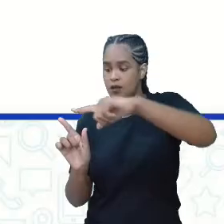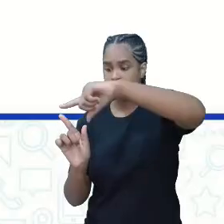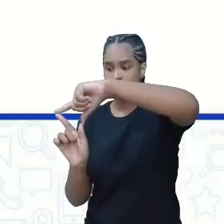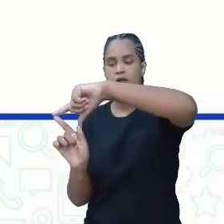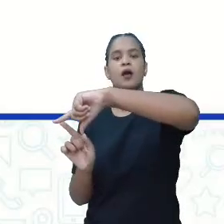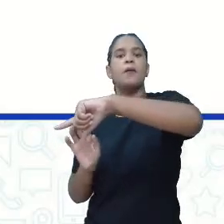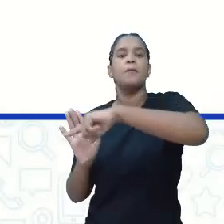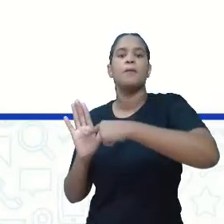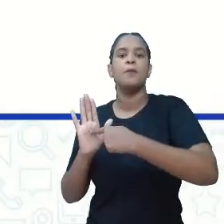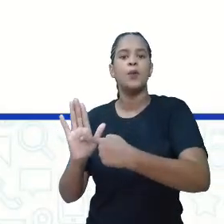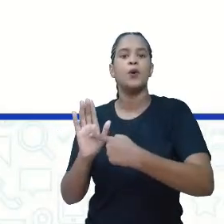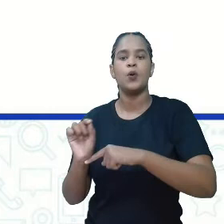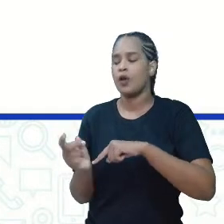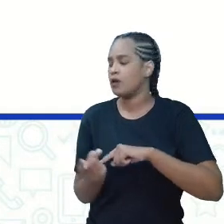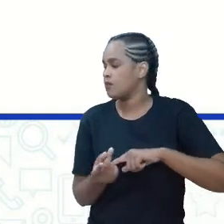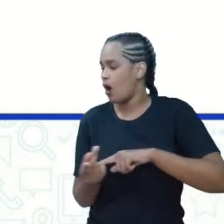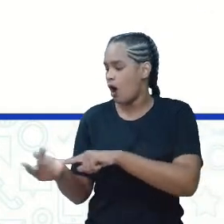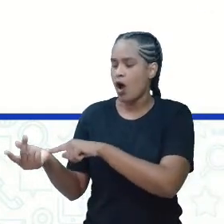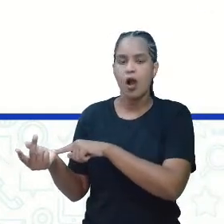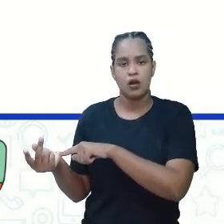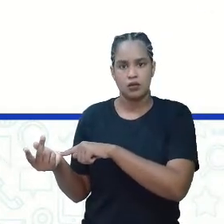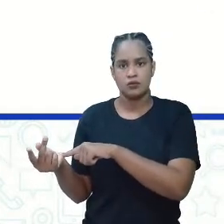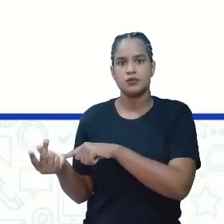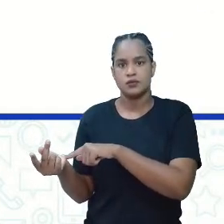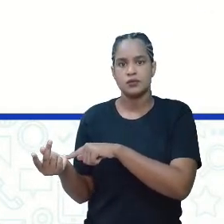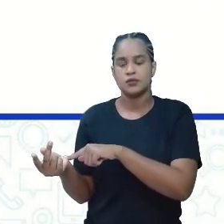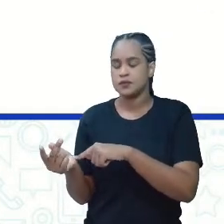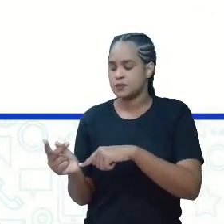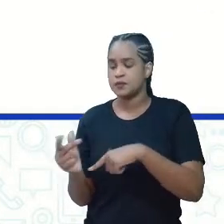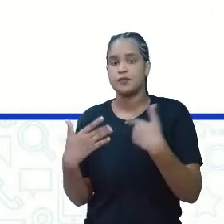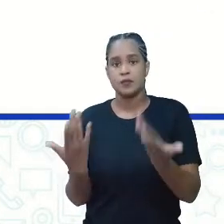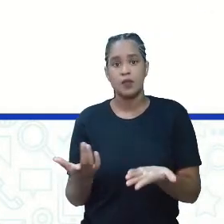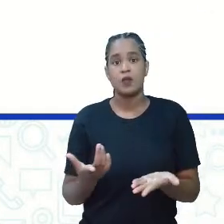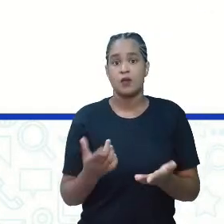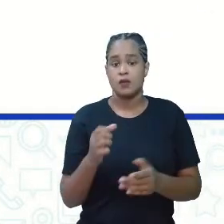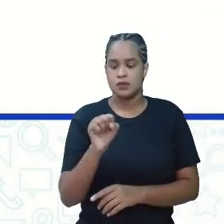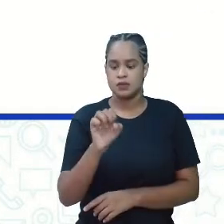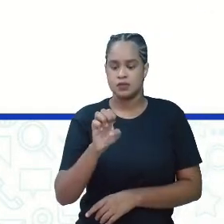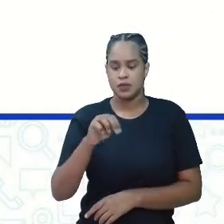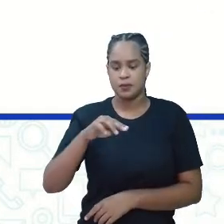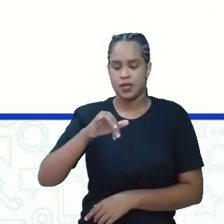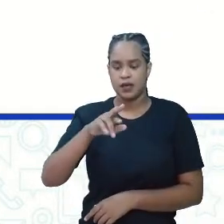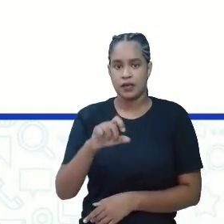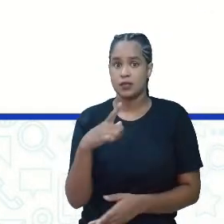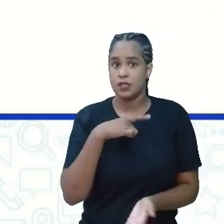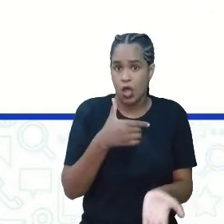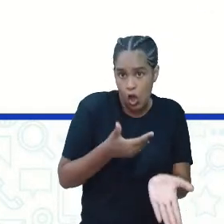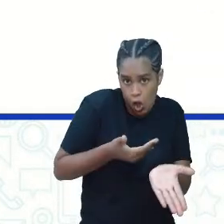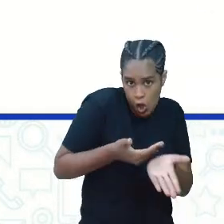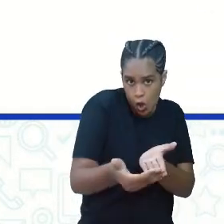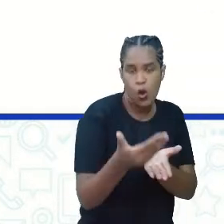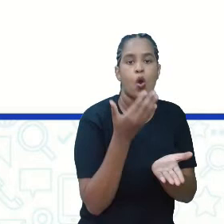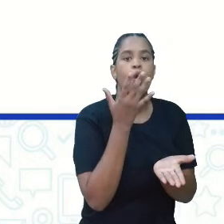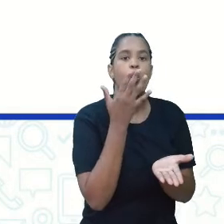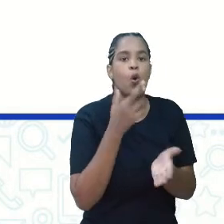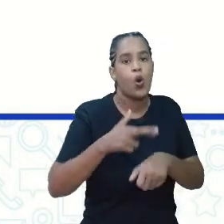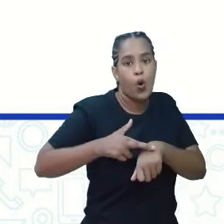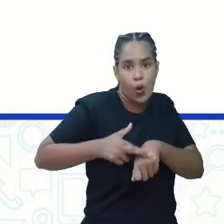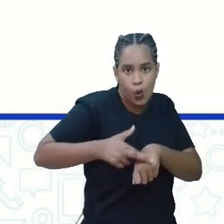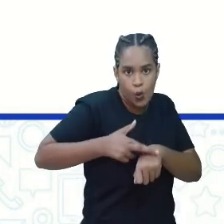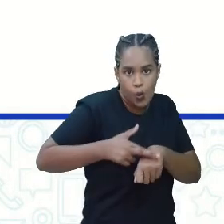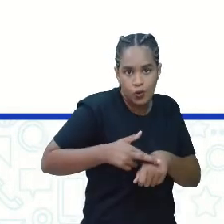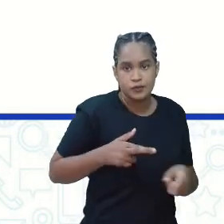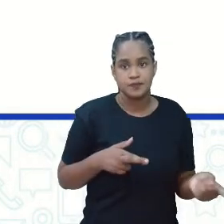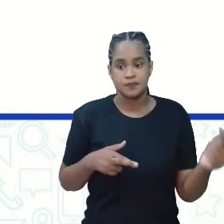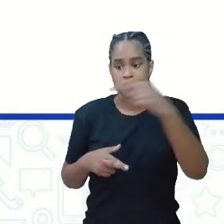o infinito. Então, eu tenho aí, na semi-reta, um início, tá? Que está marcado aí de roxinho, tá? E eu